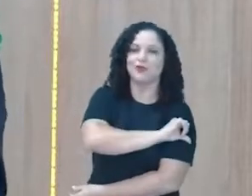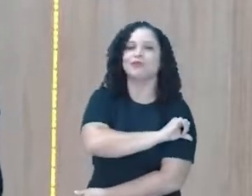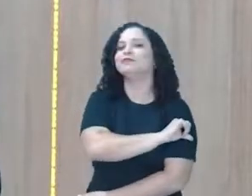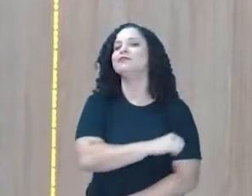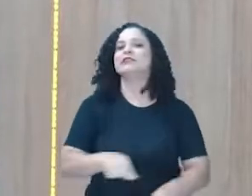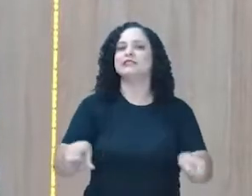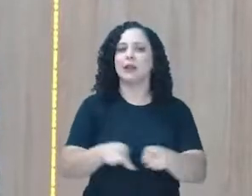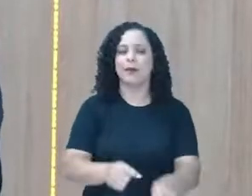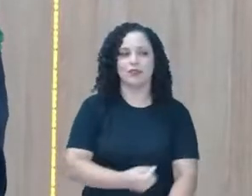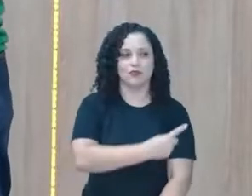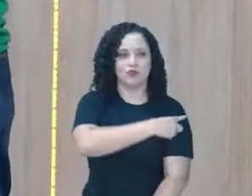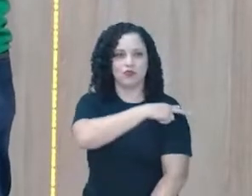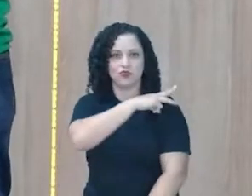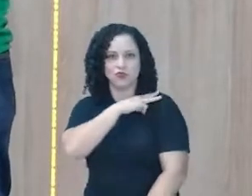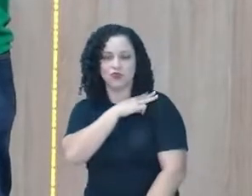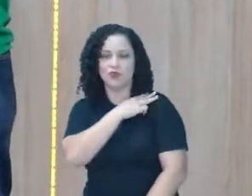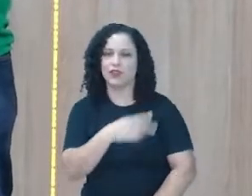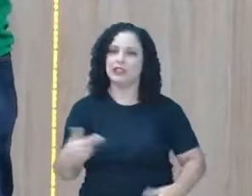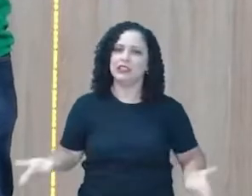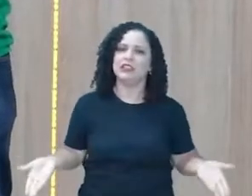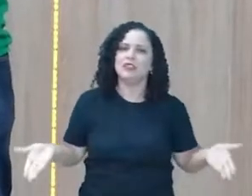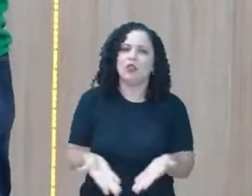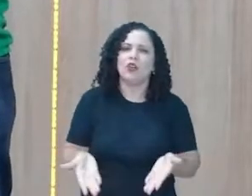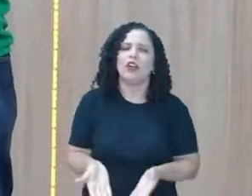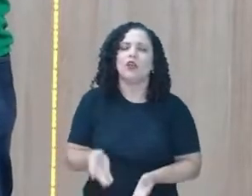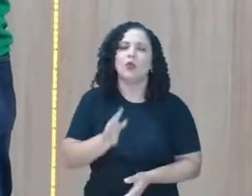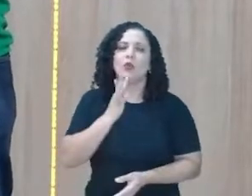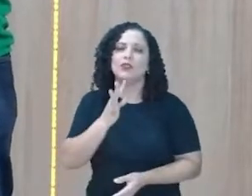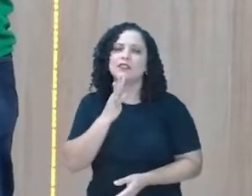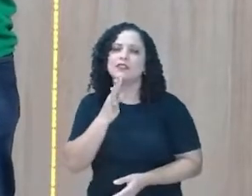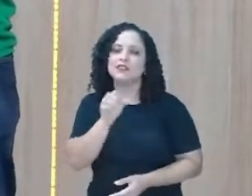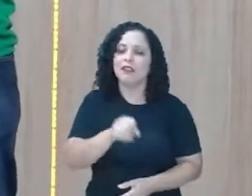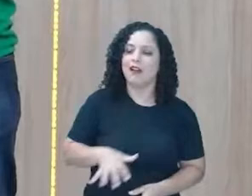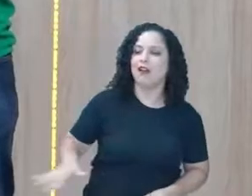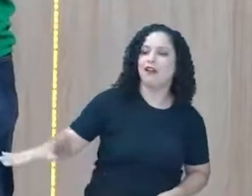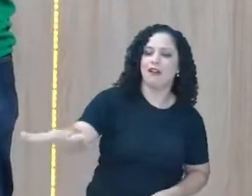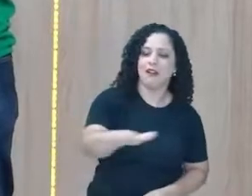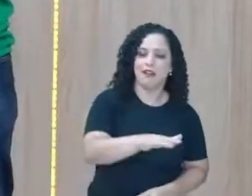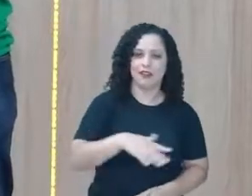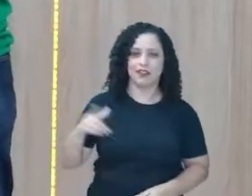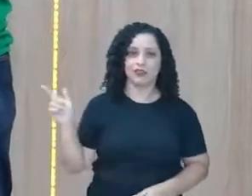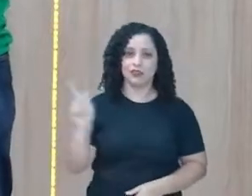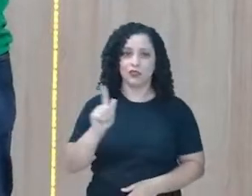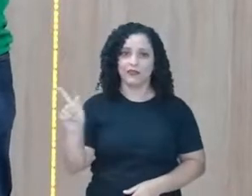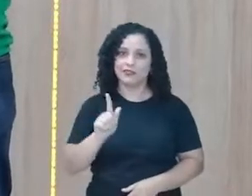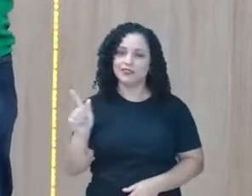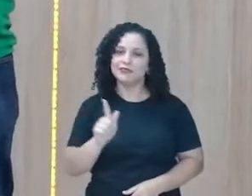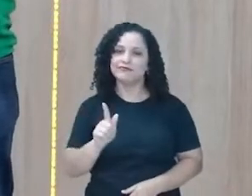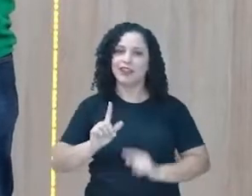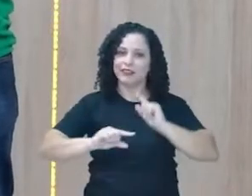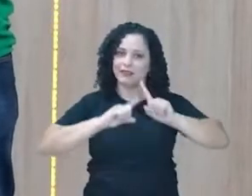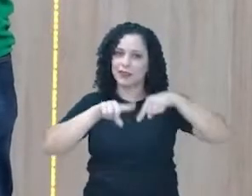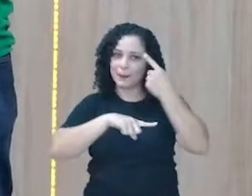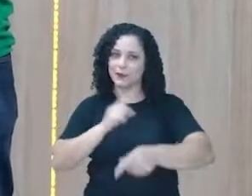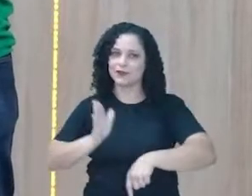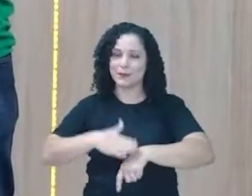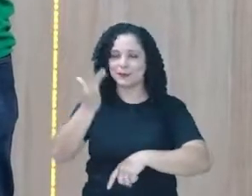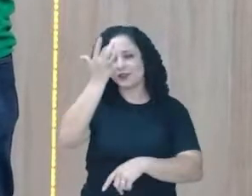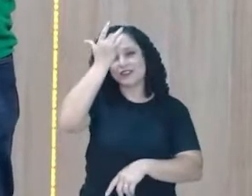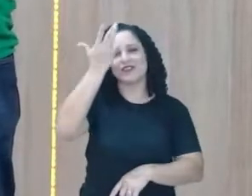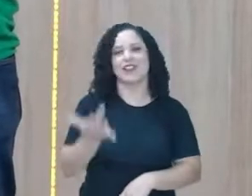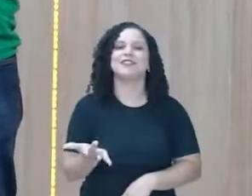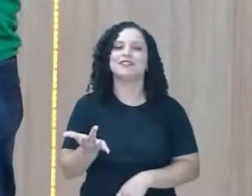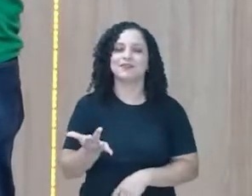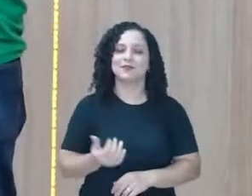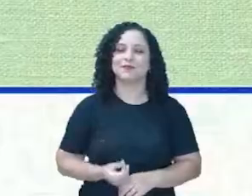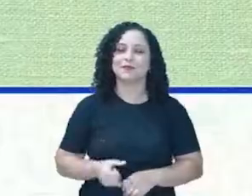o conceito de espaço geográfico. Então, vamos aprender agora, né, para das próximas vezes já ser bem fácil, bem tranquilo para